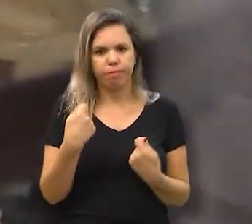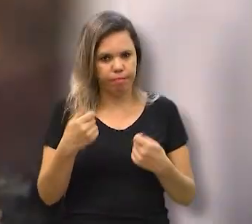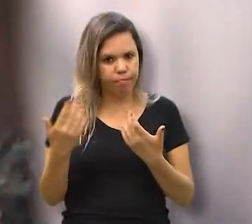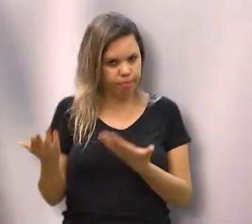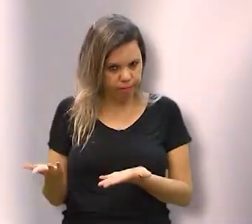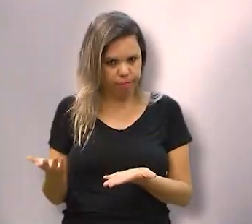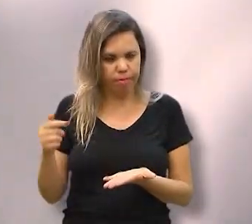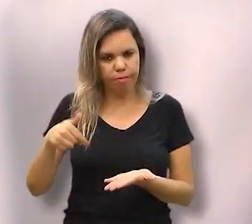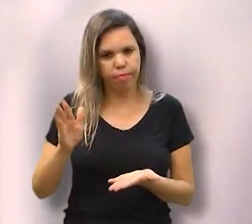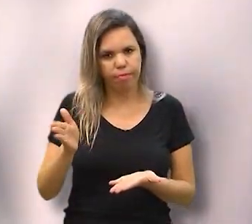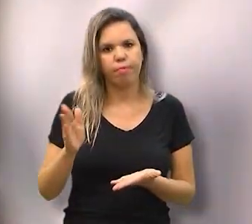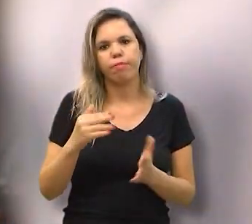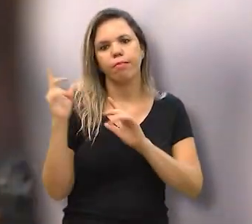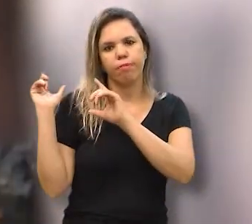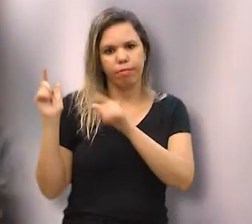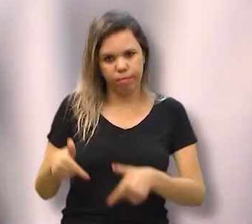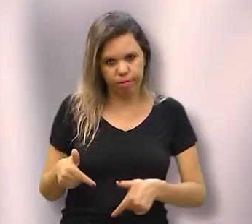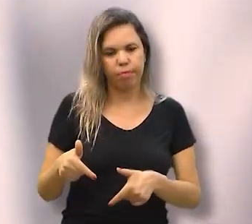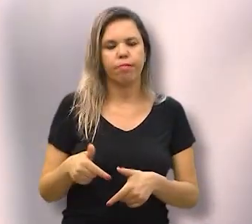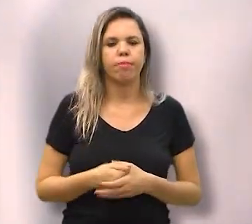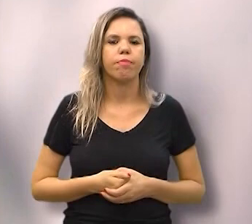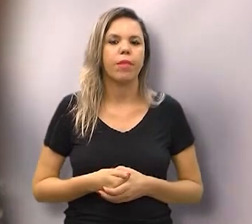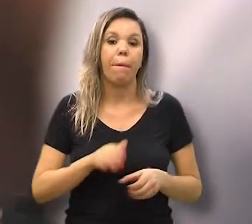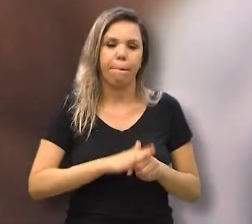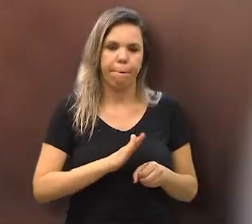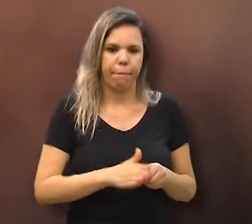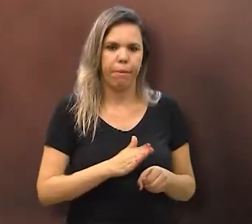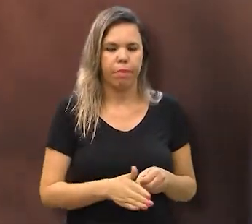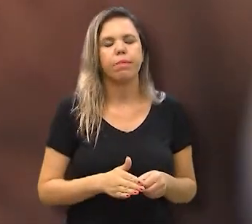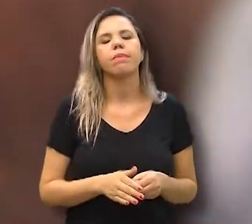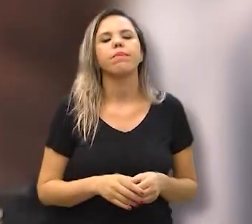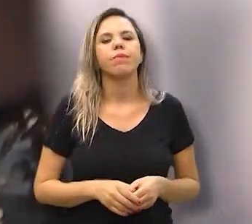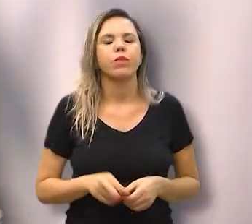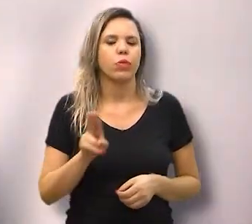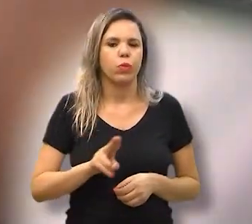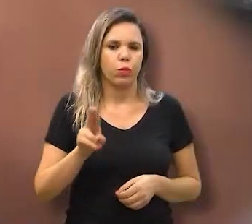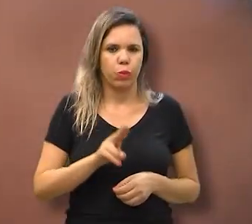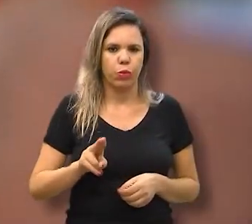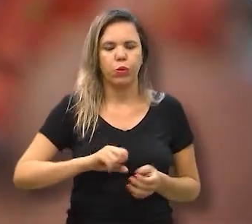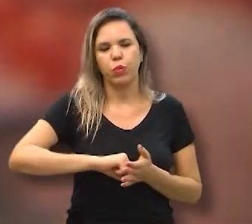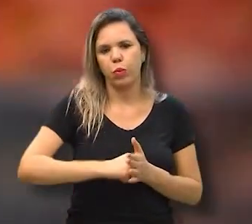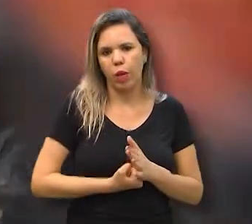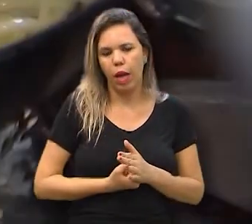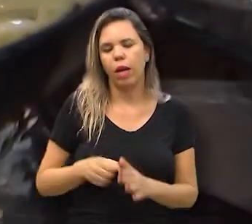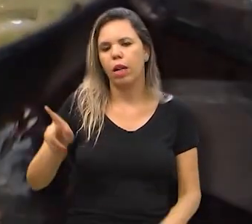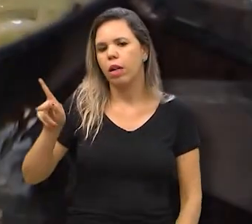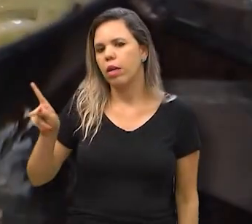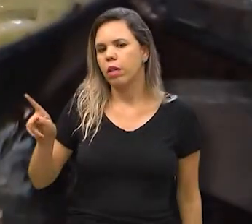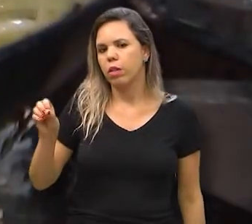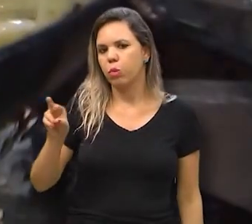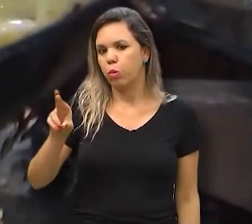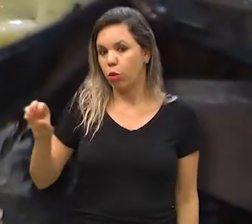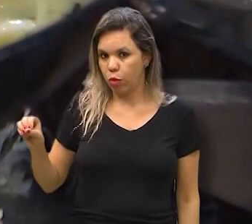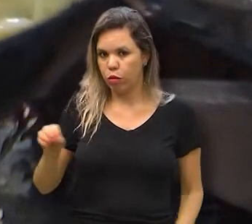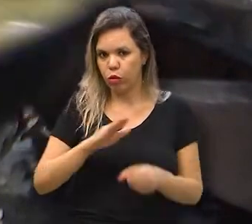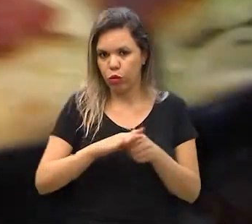deveria experimentar. Mas aqui o nosso é o tradicional. Tradicional, batata. Batata. E aí, a gente vai usar o que? Alho poró, o que mais? Alho